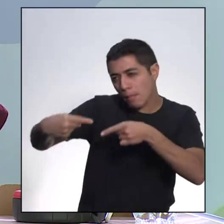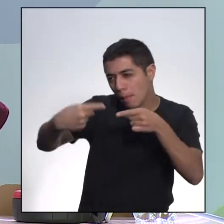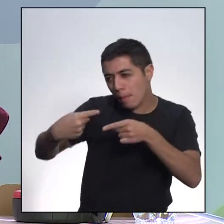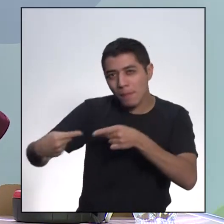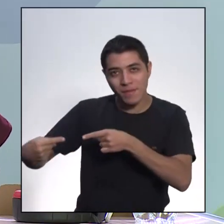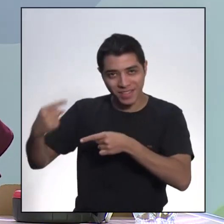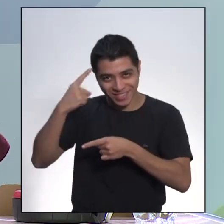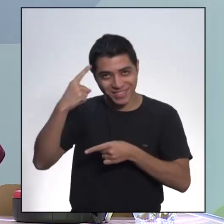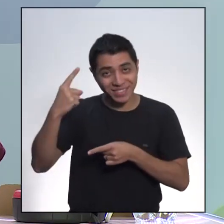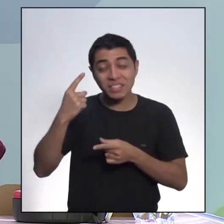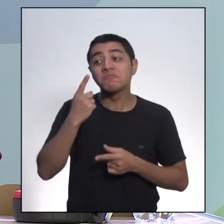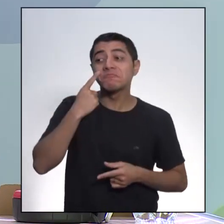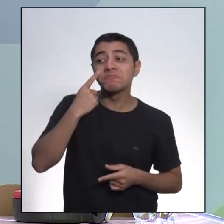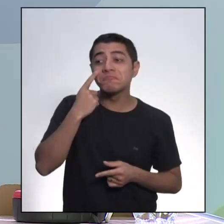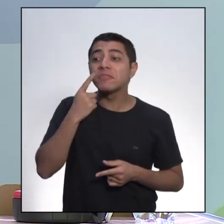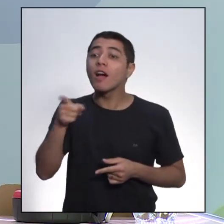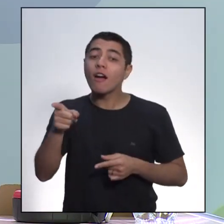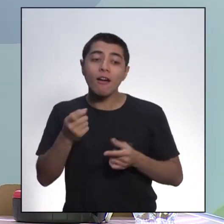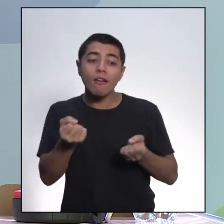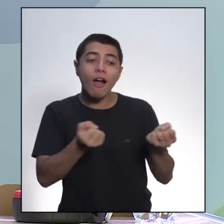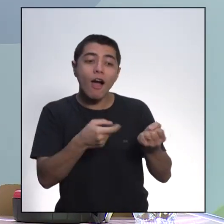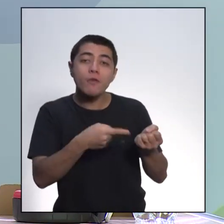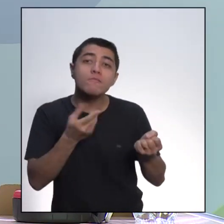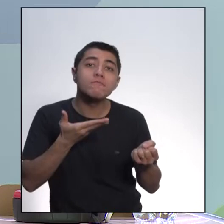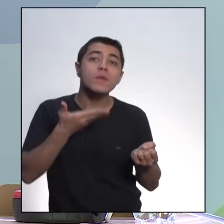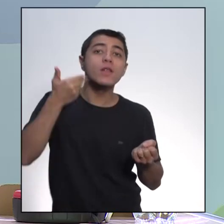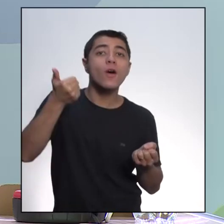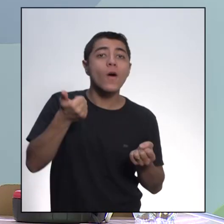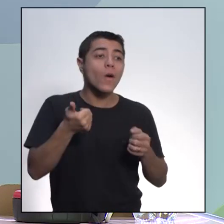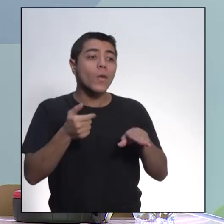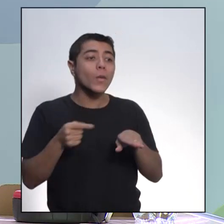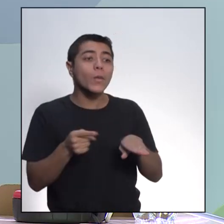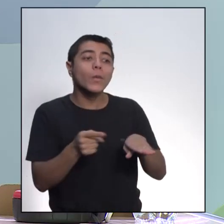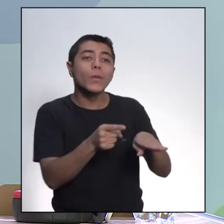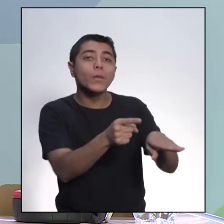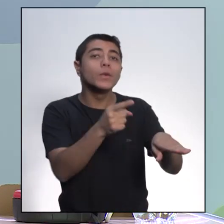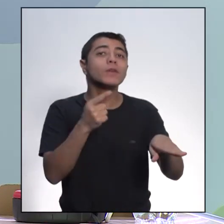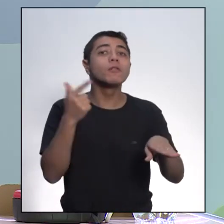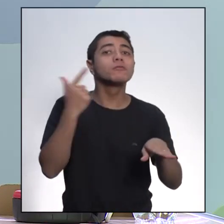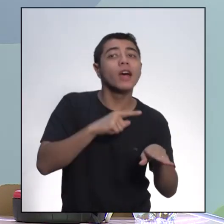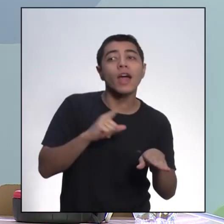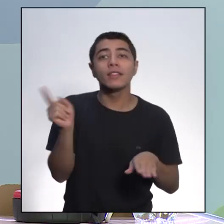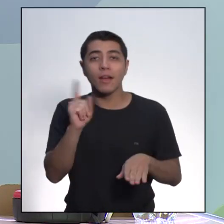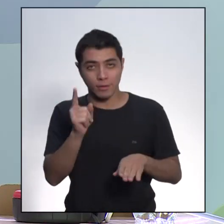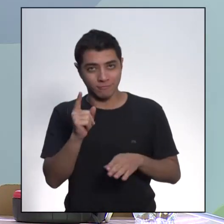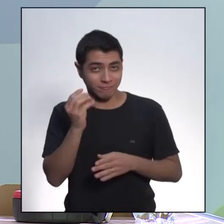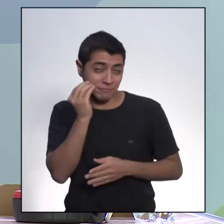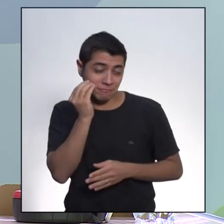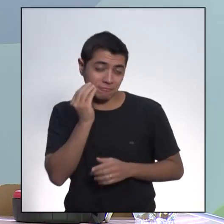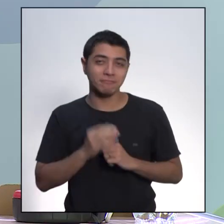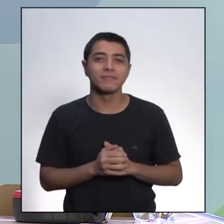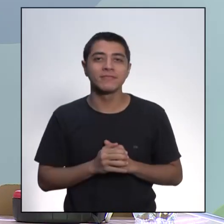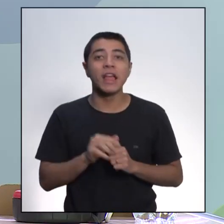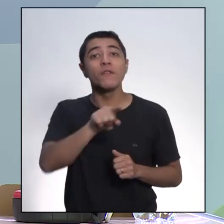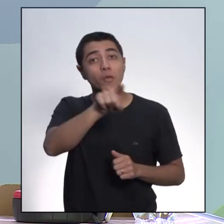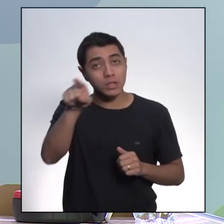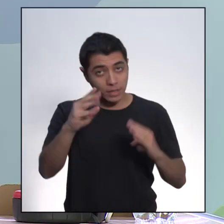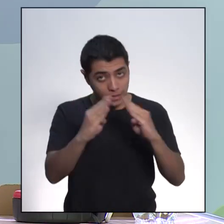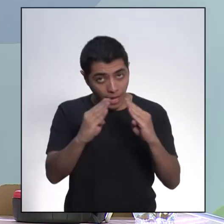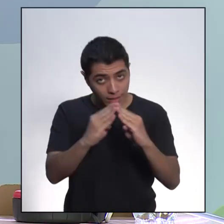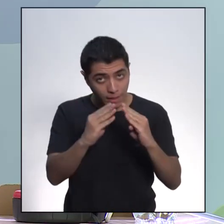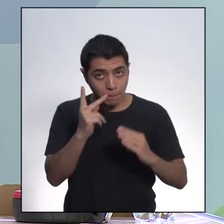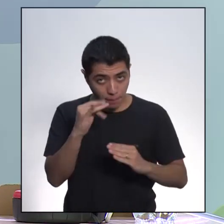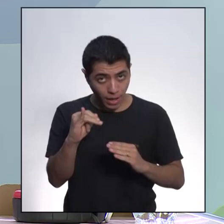com a gente, dos alunos público-alvo da educação especial, o que a gente pode fazer? Faz a estrutura. Aí eu usei aqui uma